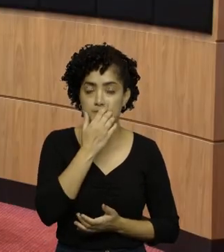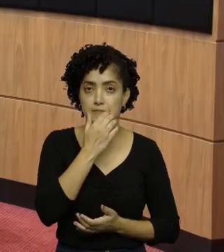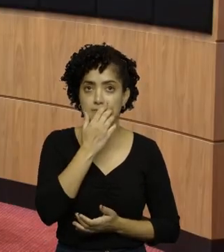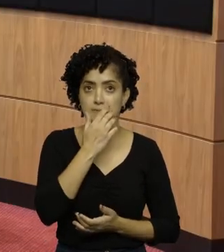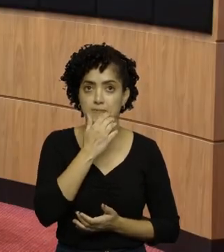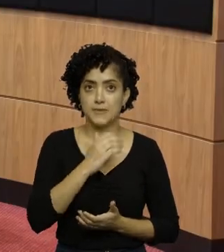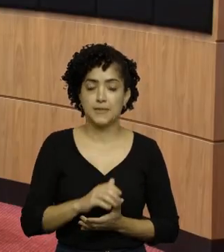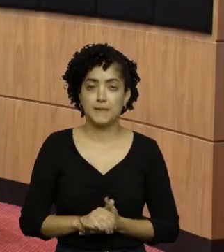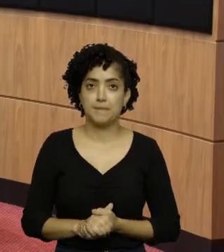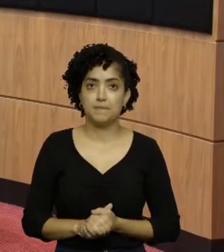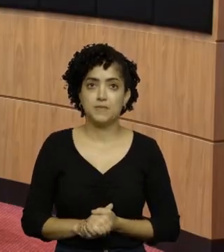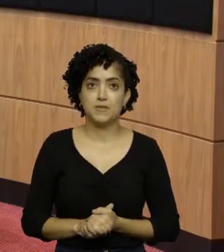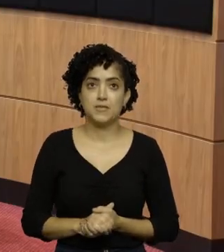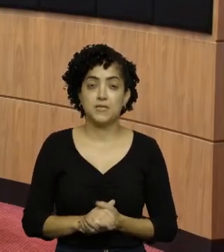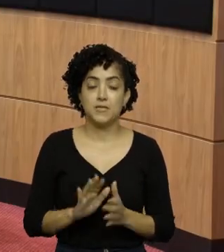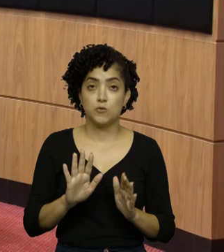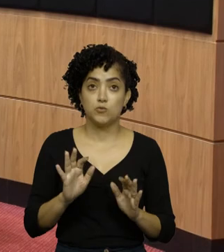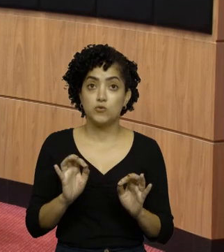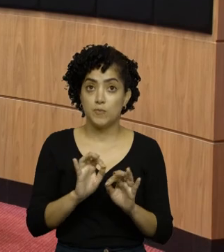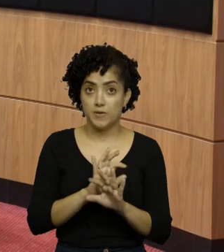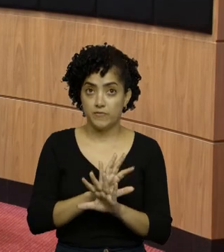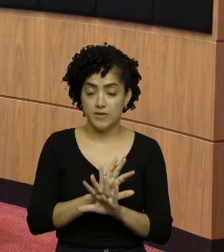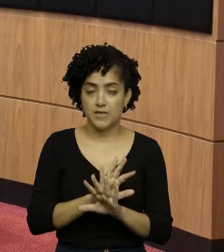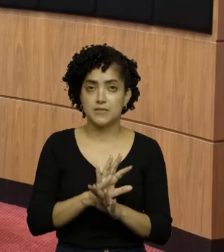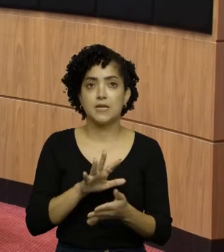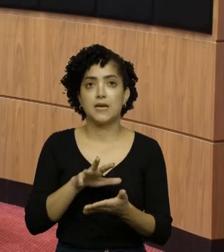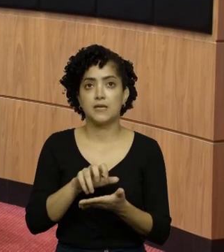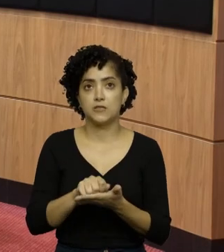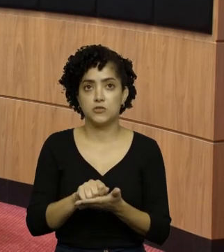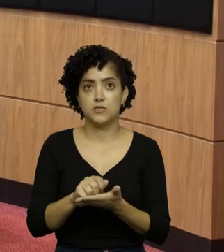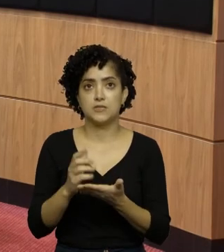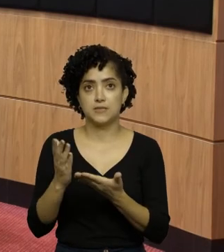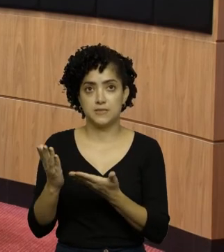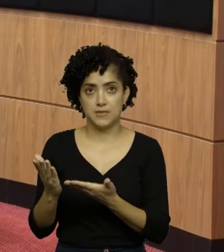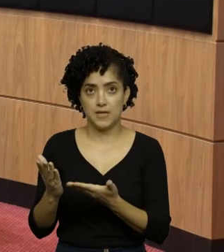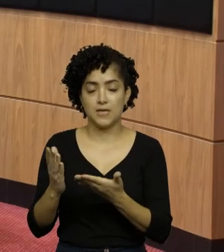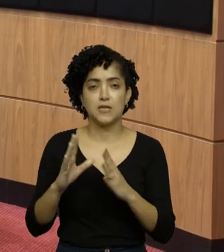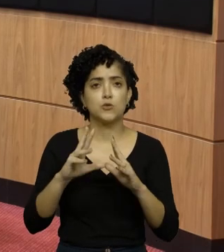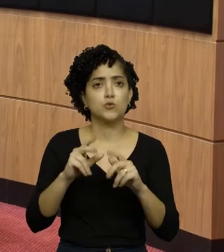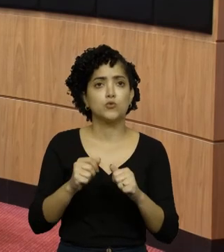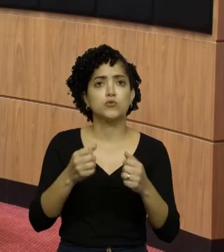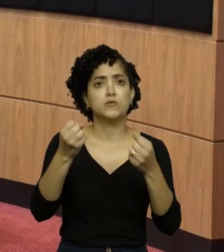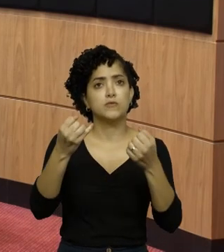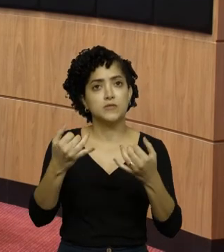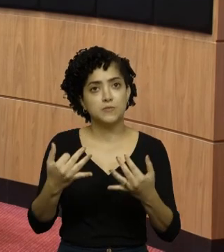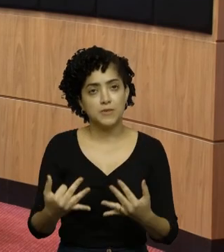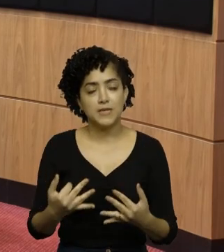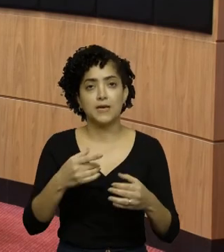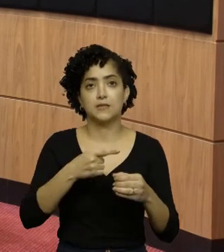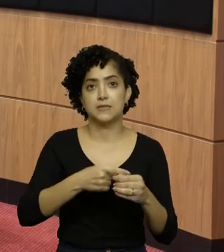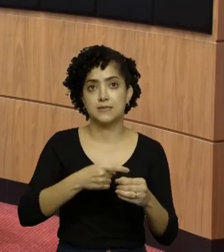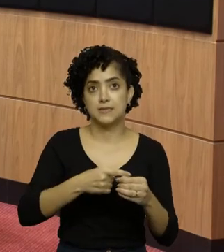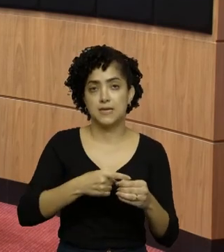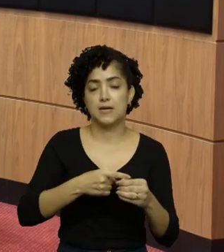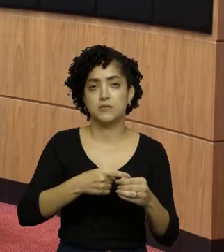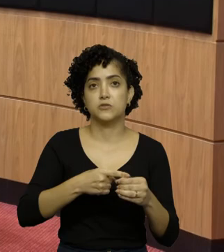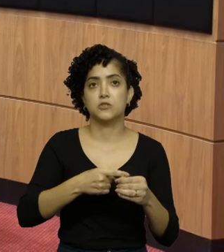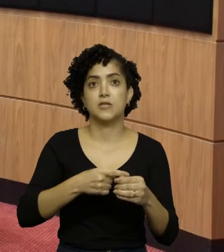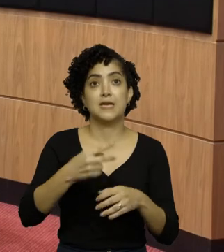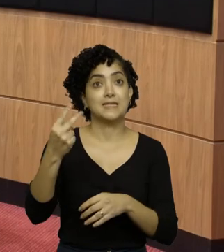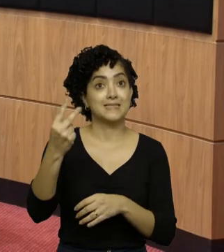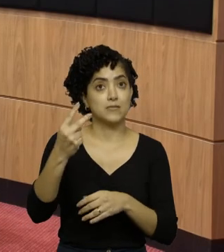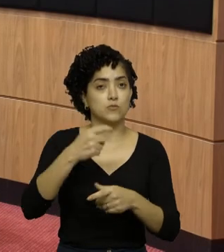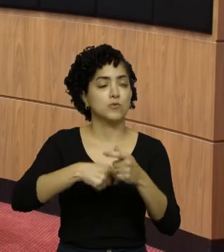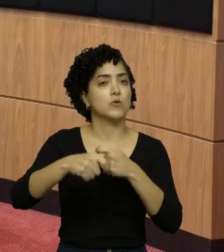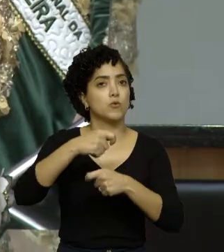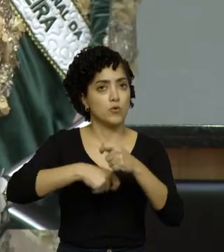Eu gostaria, só para finalizar, de registrar vocês aí tudo que foi falado do município. Nós voltamos a ser a segunda economia da